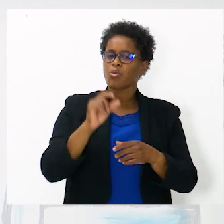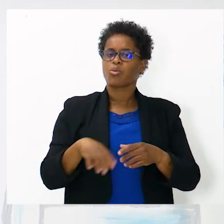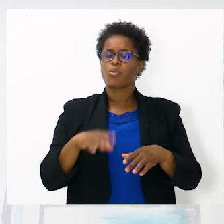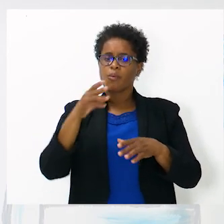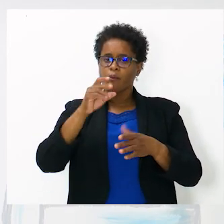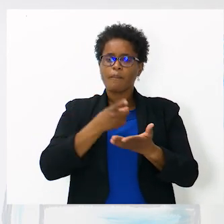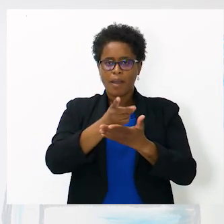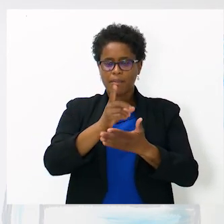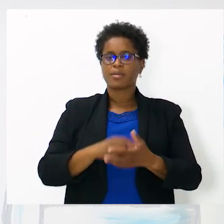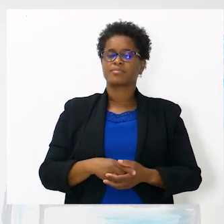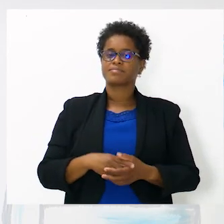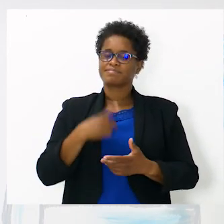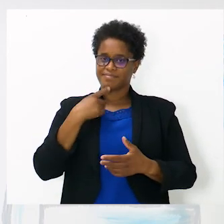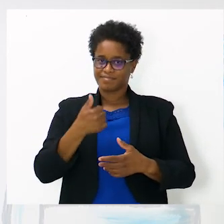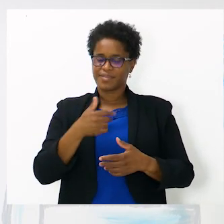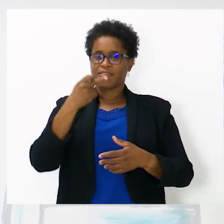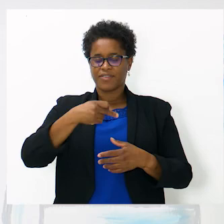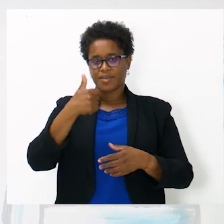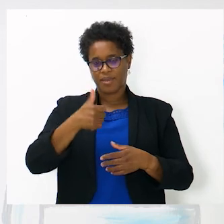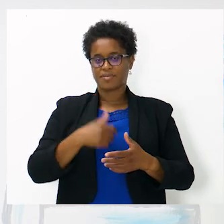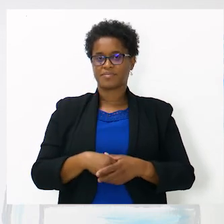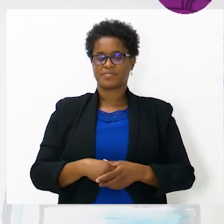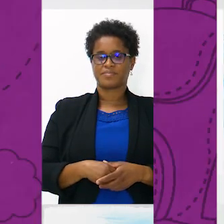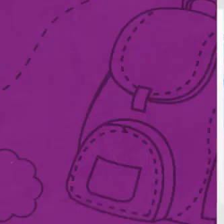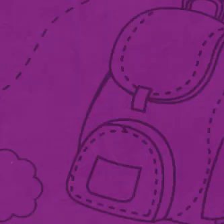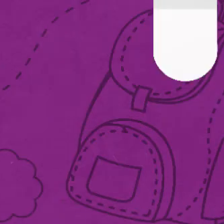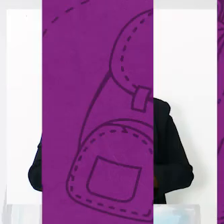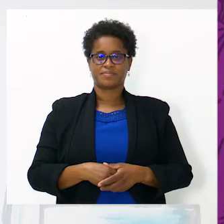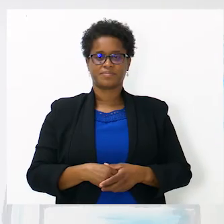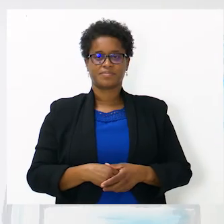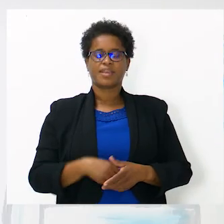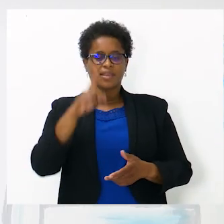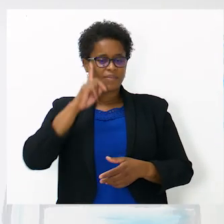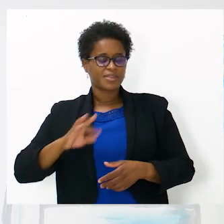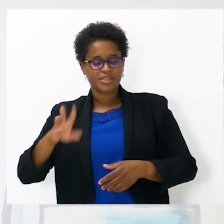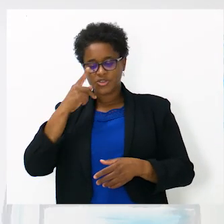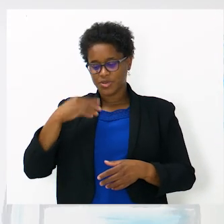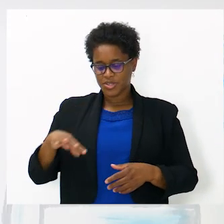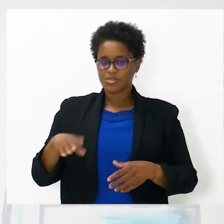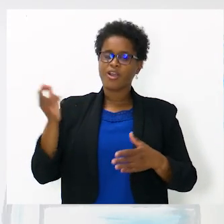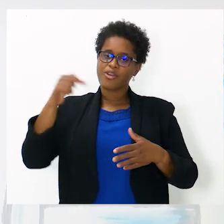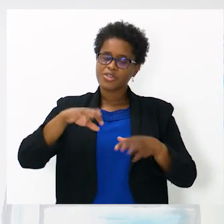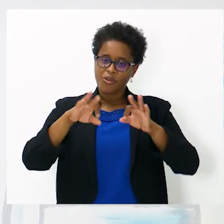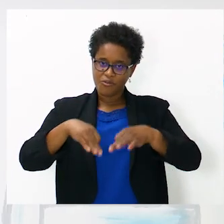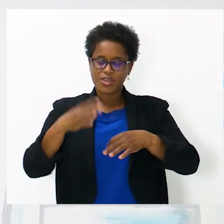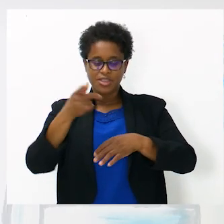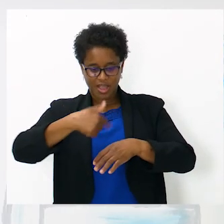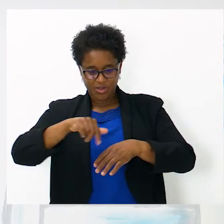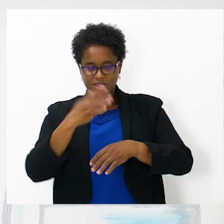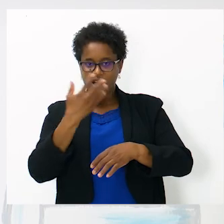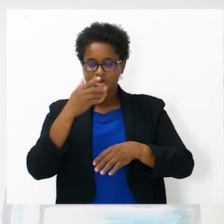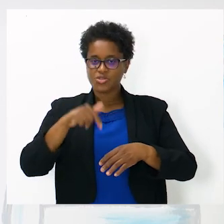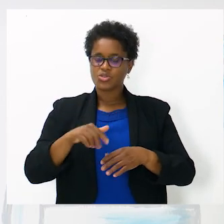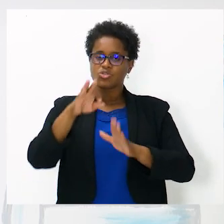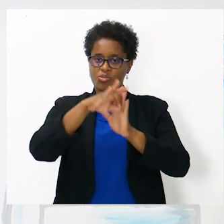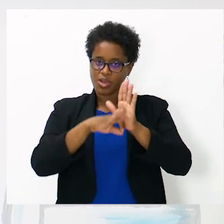sobre mapa, ok? Fiquem bem. Meninas e meninos, chegamos ao fim da nossa aula de